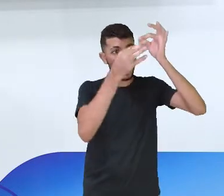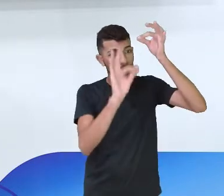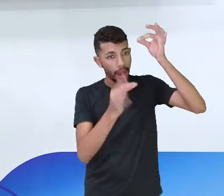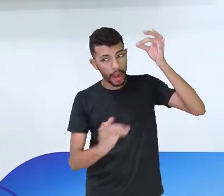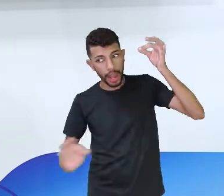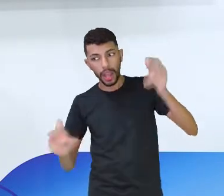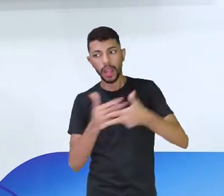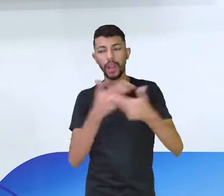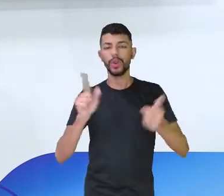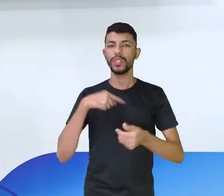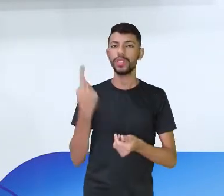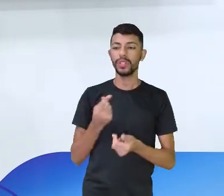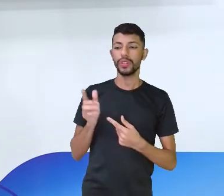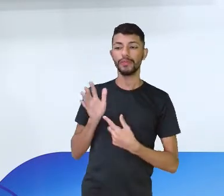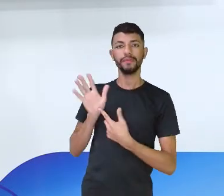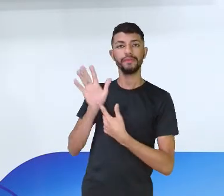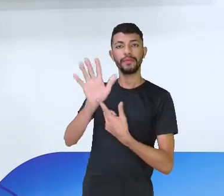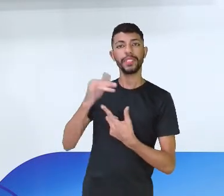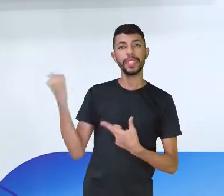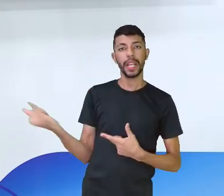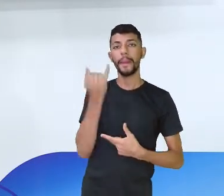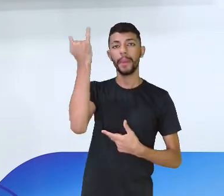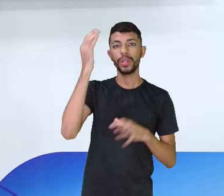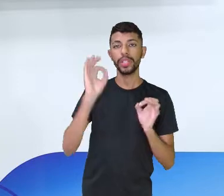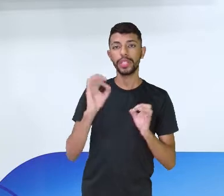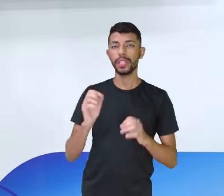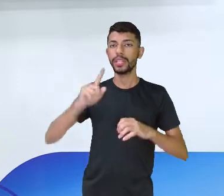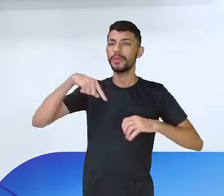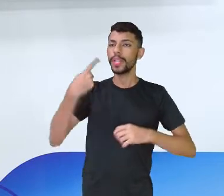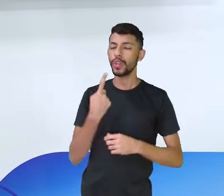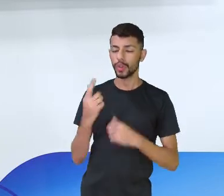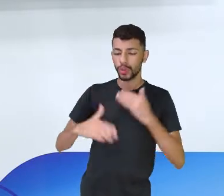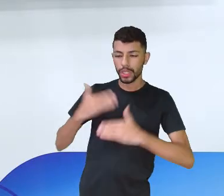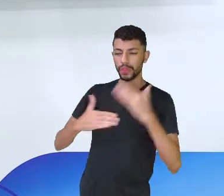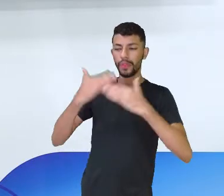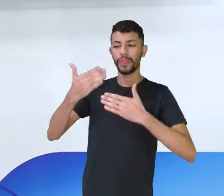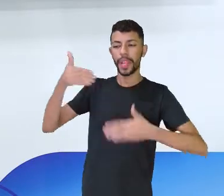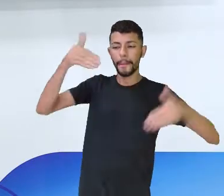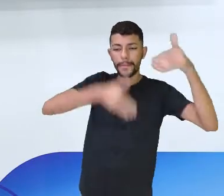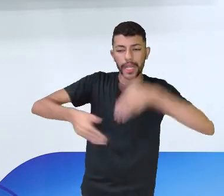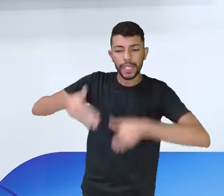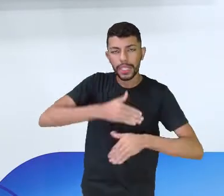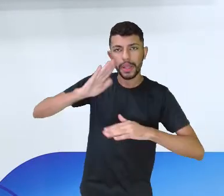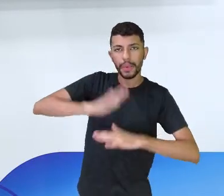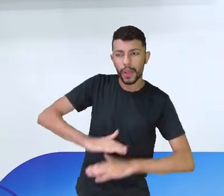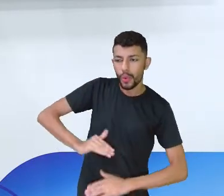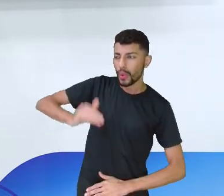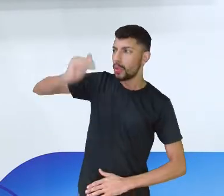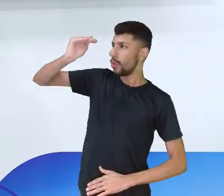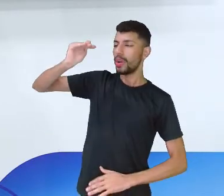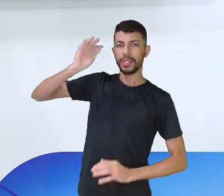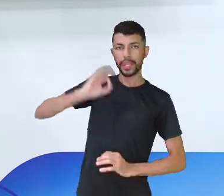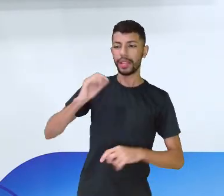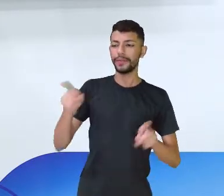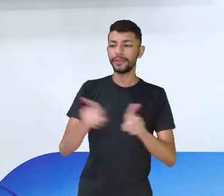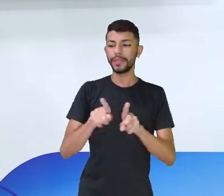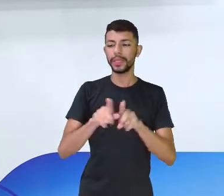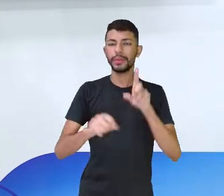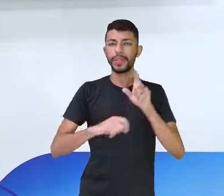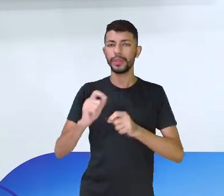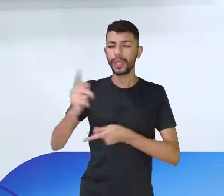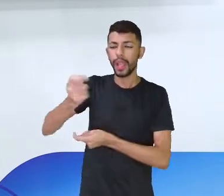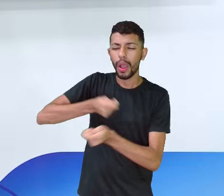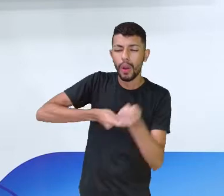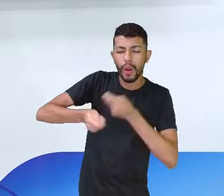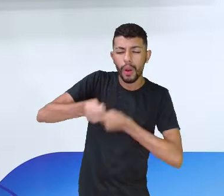que são importantes para que a gente se desenvolva, para que a gente interaja, para que a gente cresça, para que a gente faça manejo